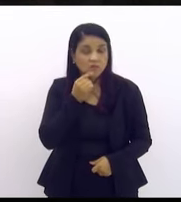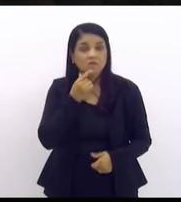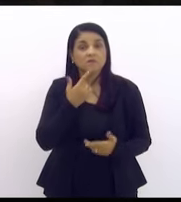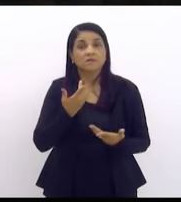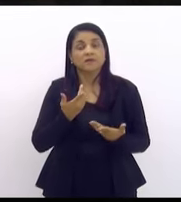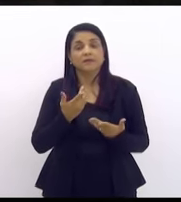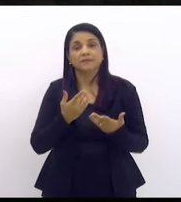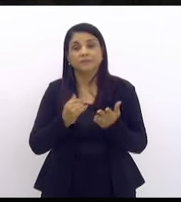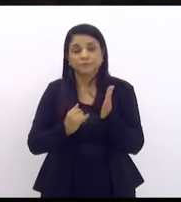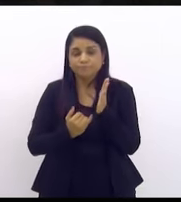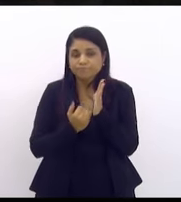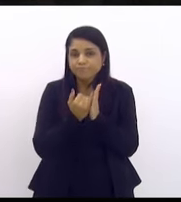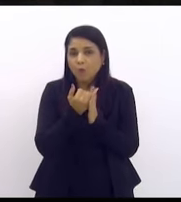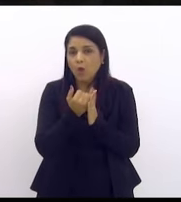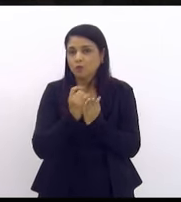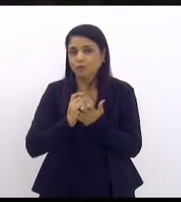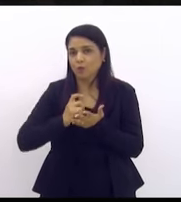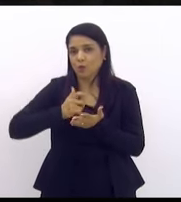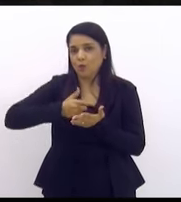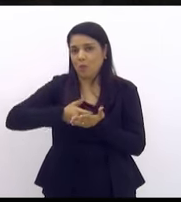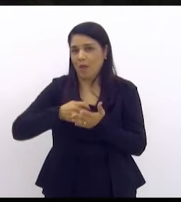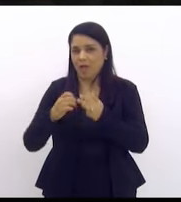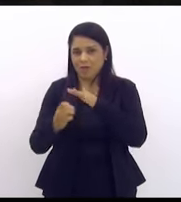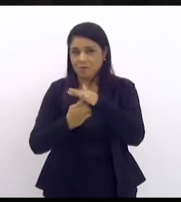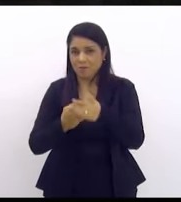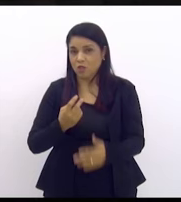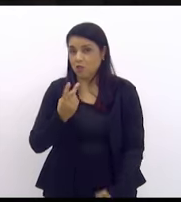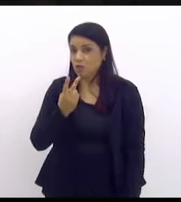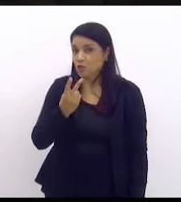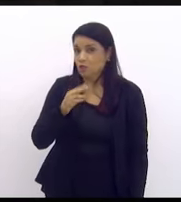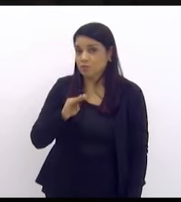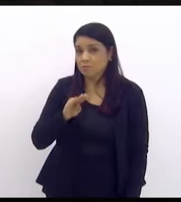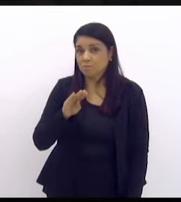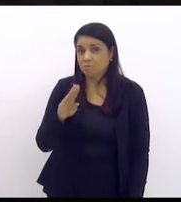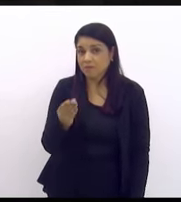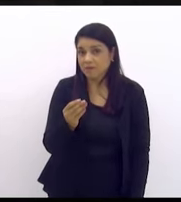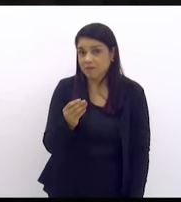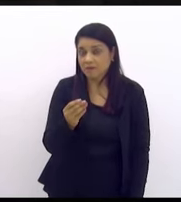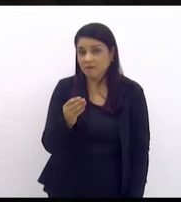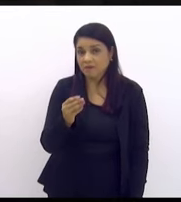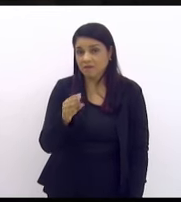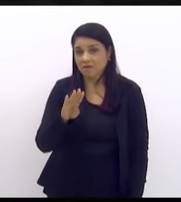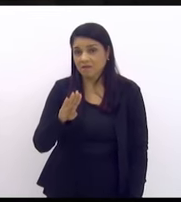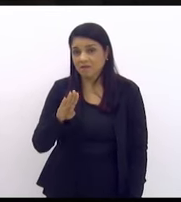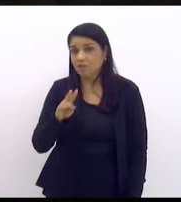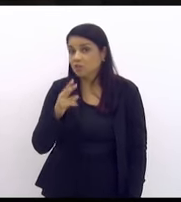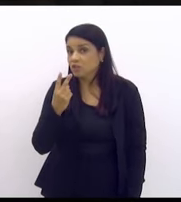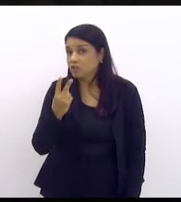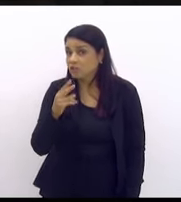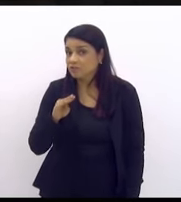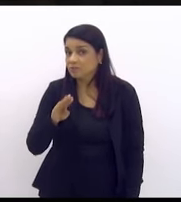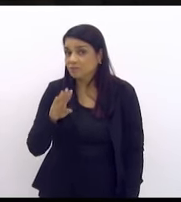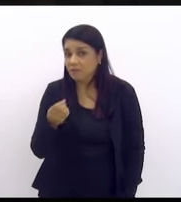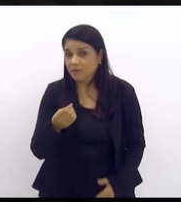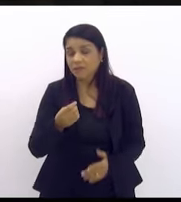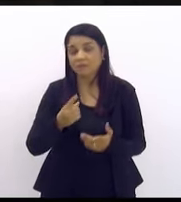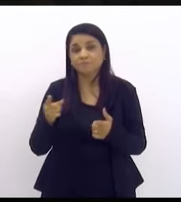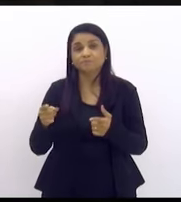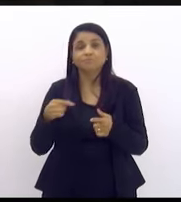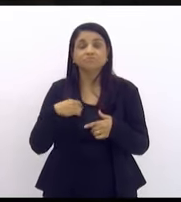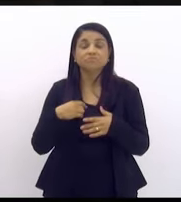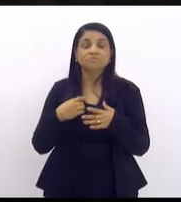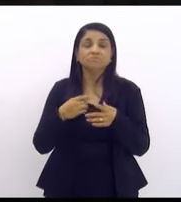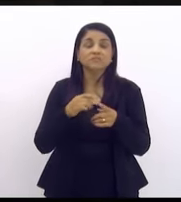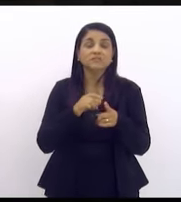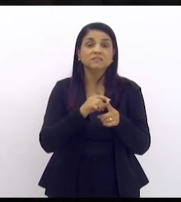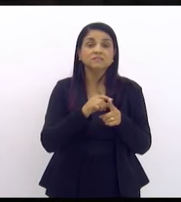fiscais. São mais de 22 bi em isenções fiscais previstas. E isenções, a partir de contrapartida